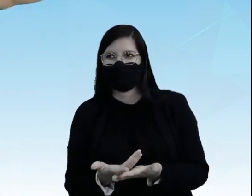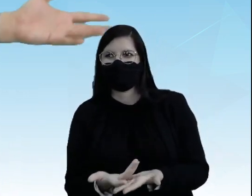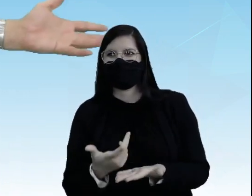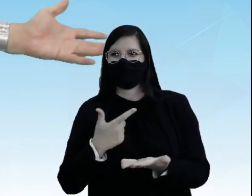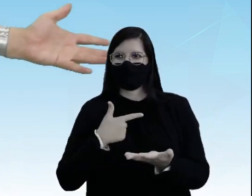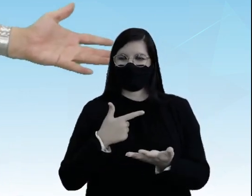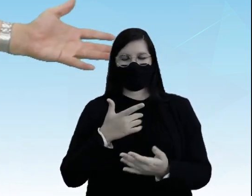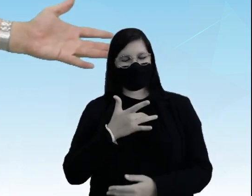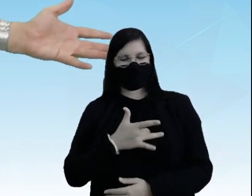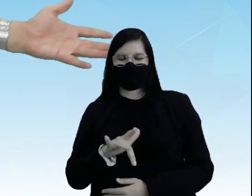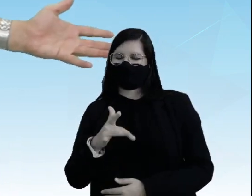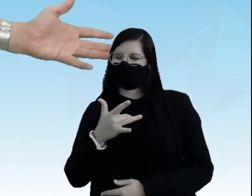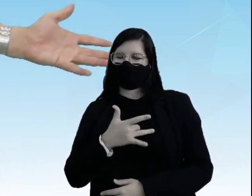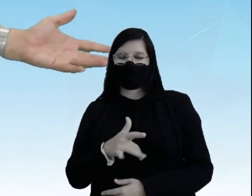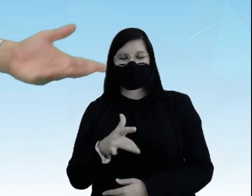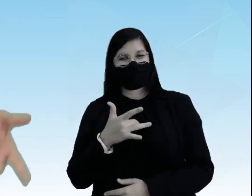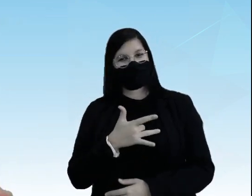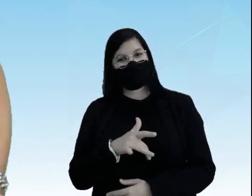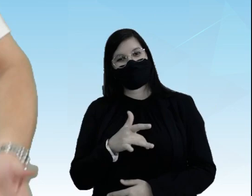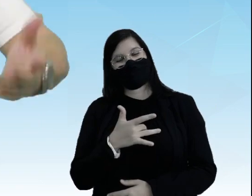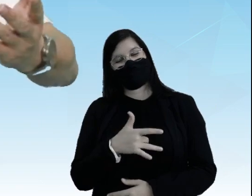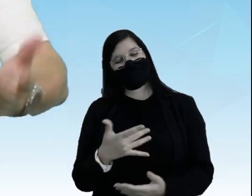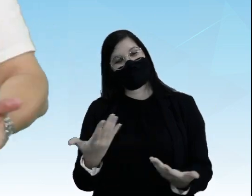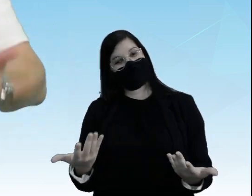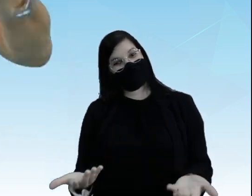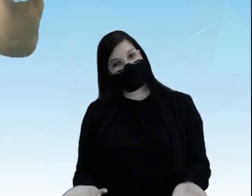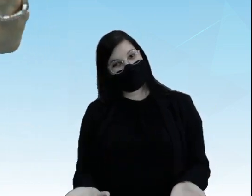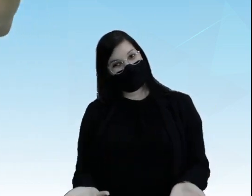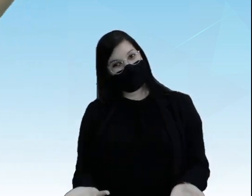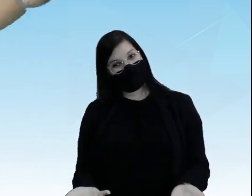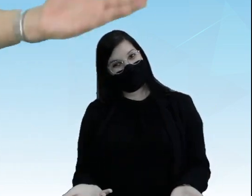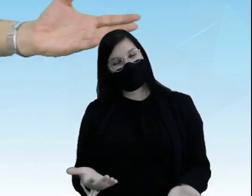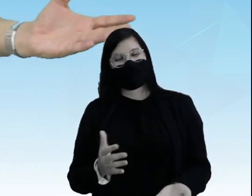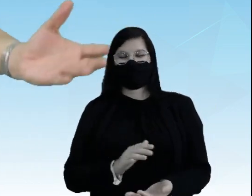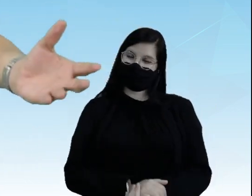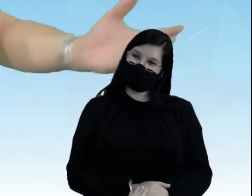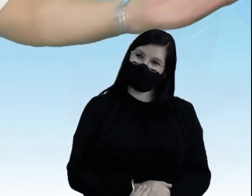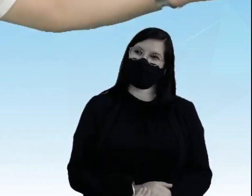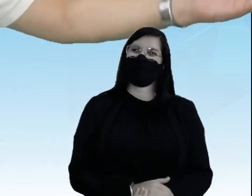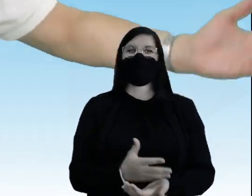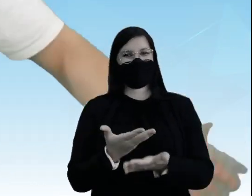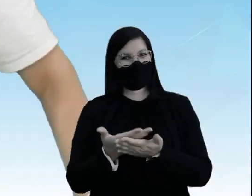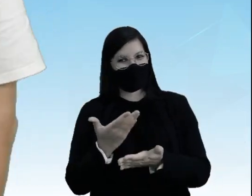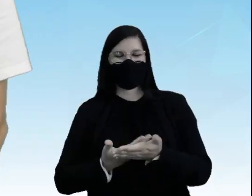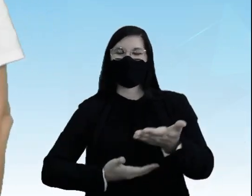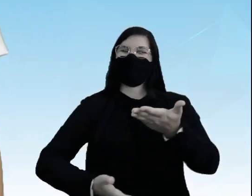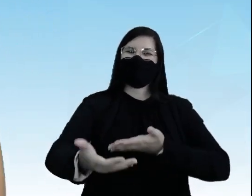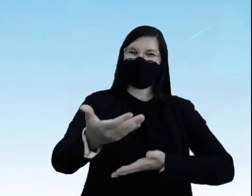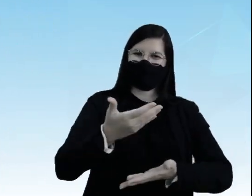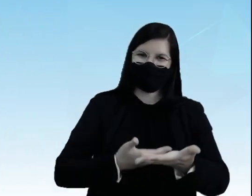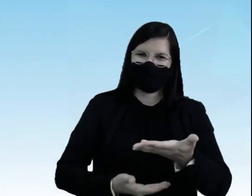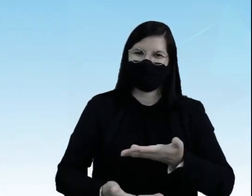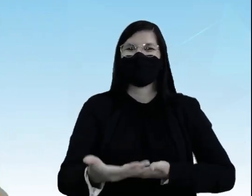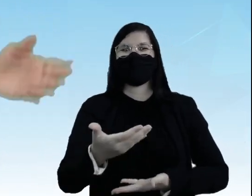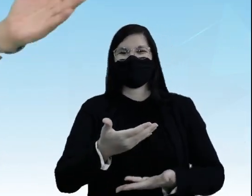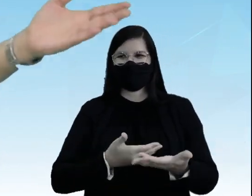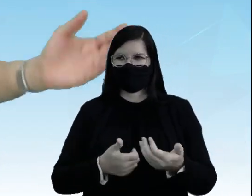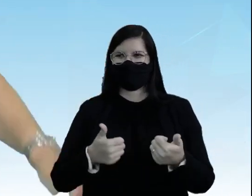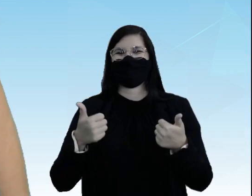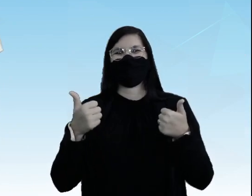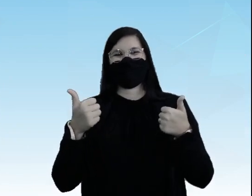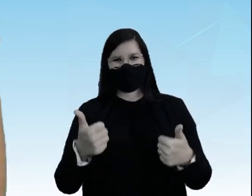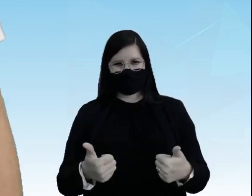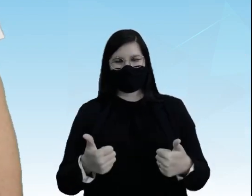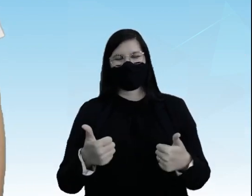é? Que pena, que estamos já terminando. Está vendo aqui justamente essa aula interativa com a professora